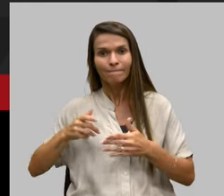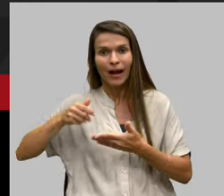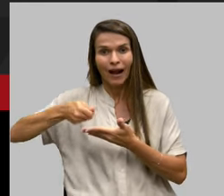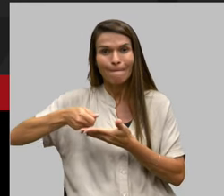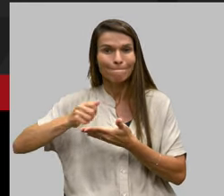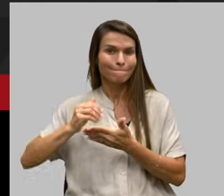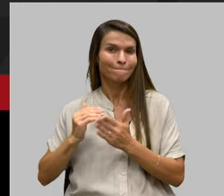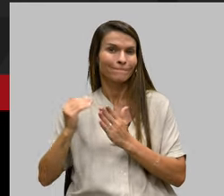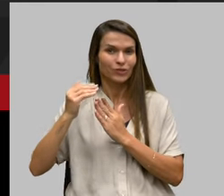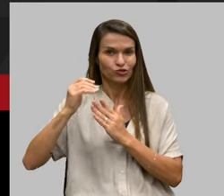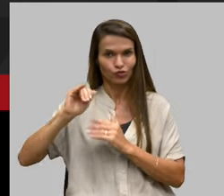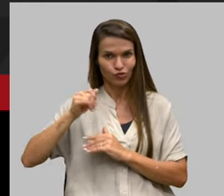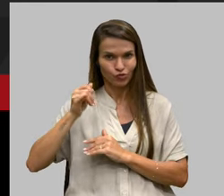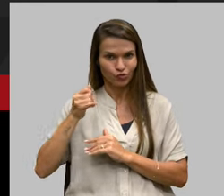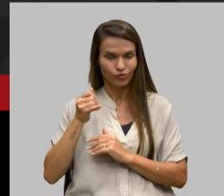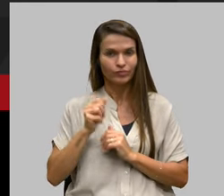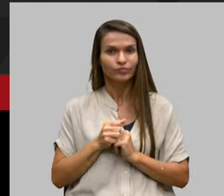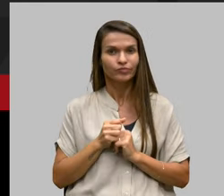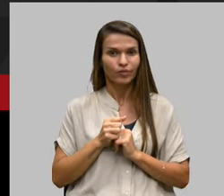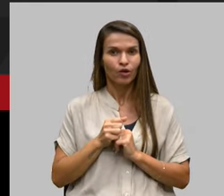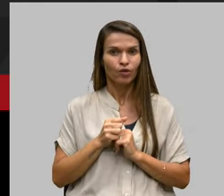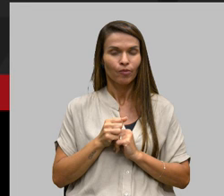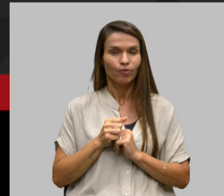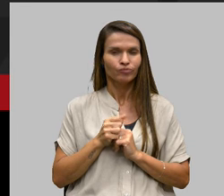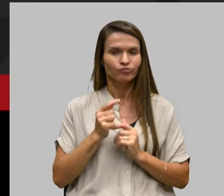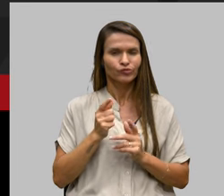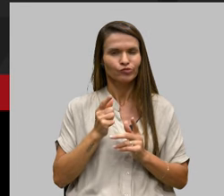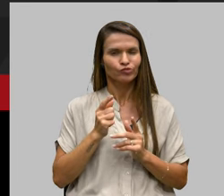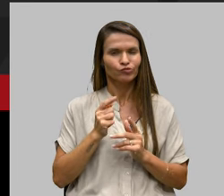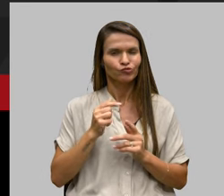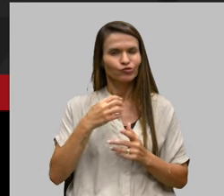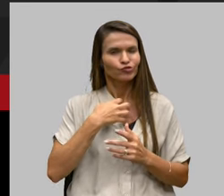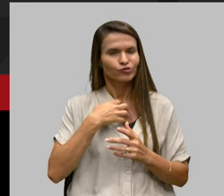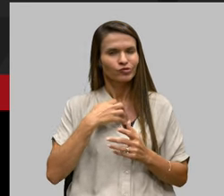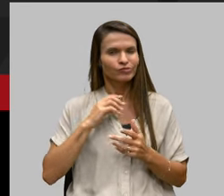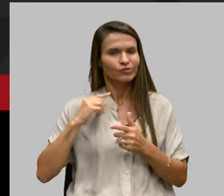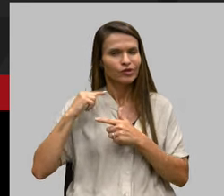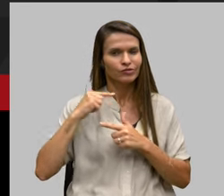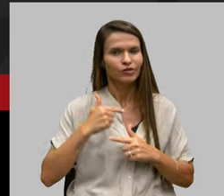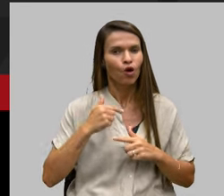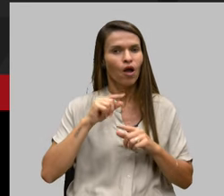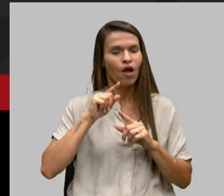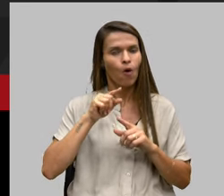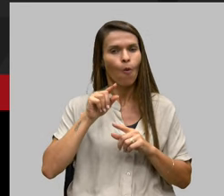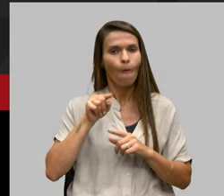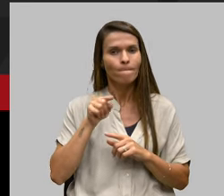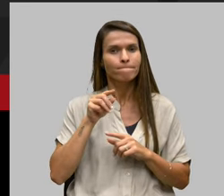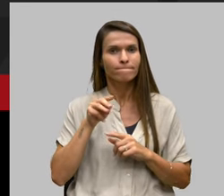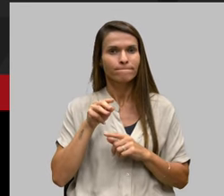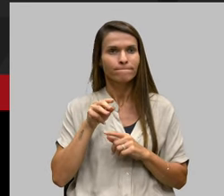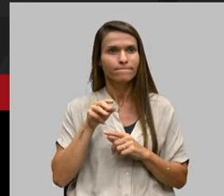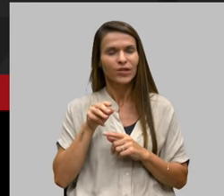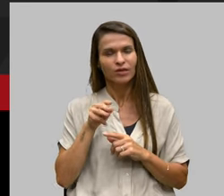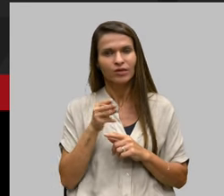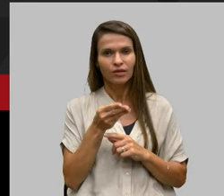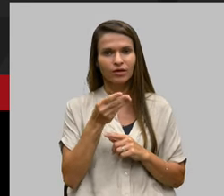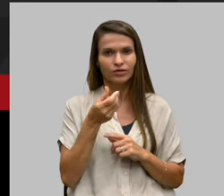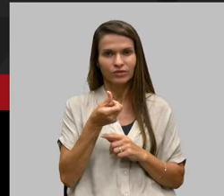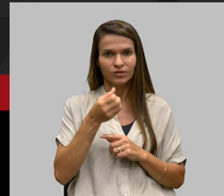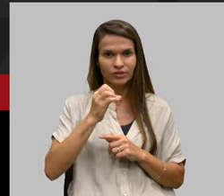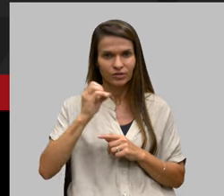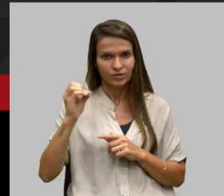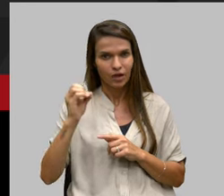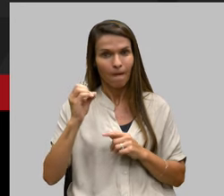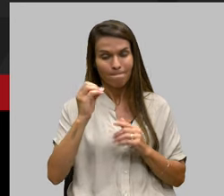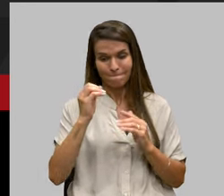necessidade de fato pelo por um método tradicional de amortização seria de R milhão 600 e ele pagava menos de 600 significa